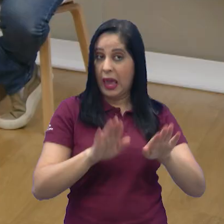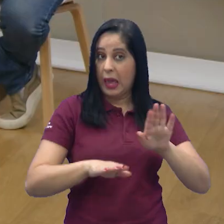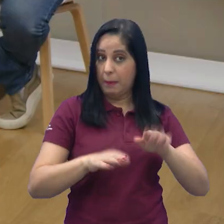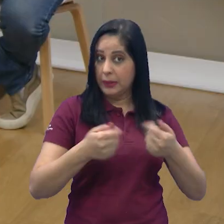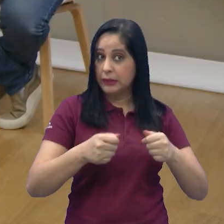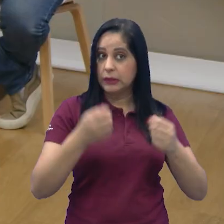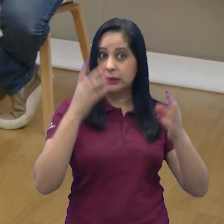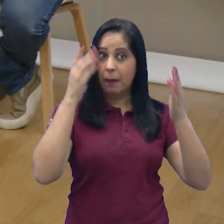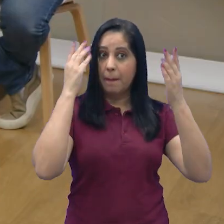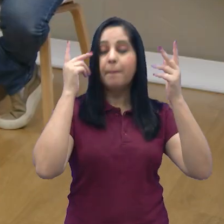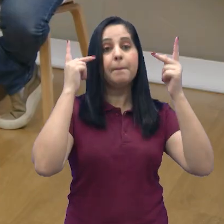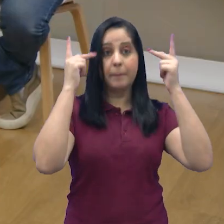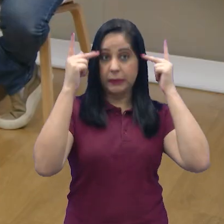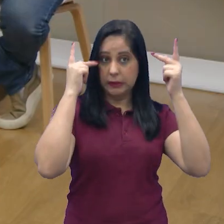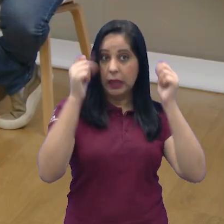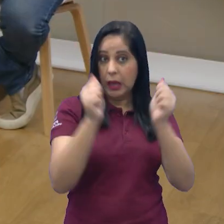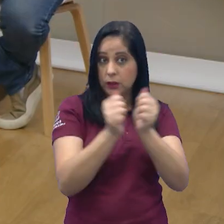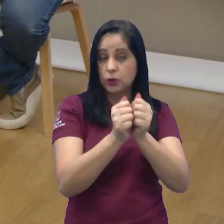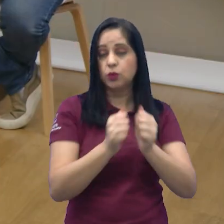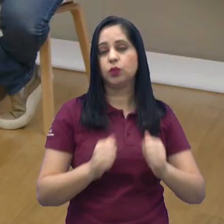Sim.